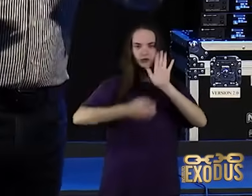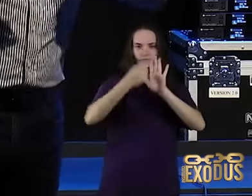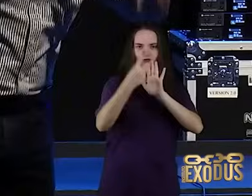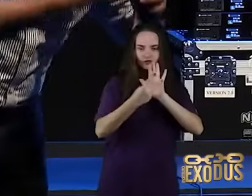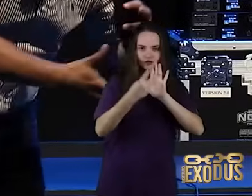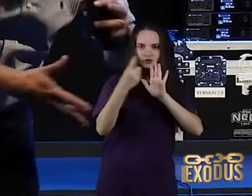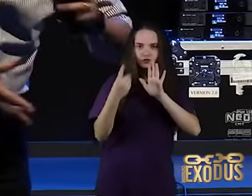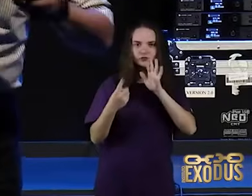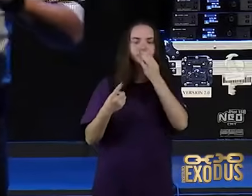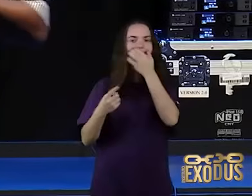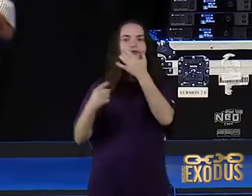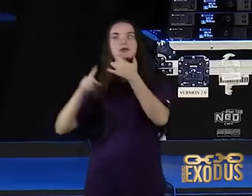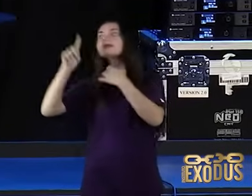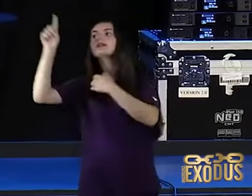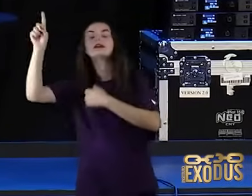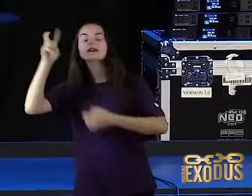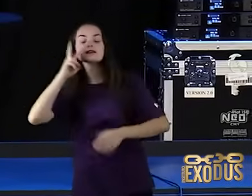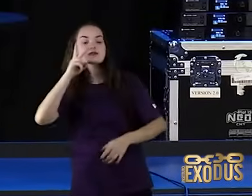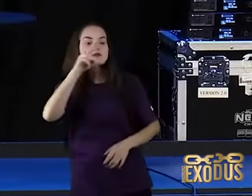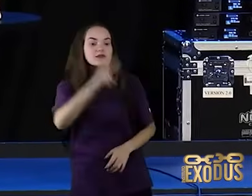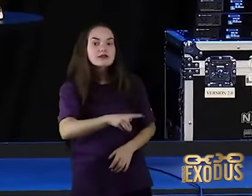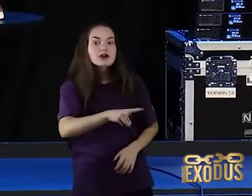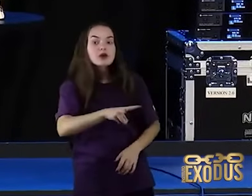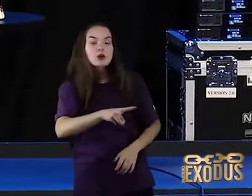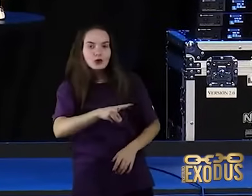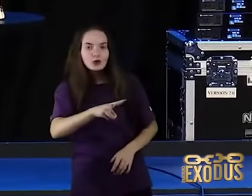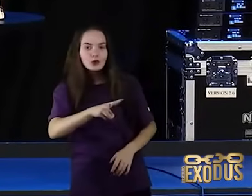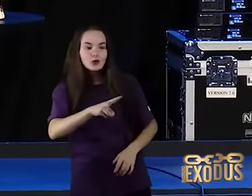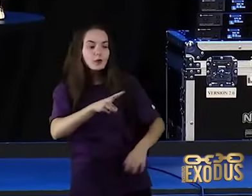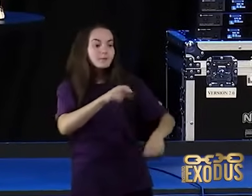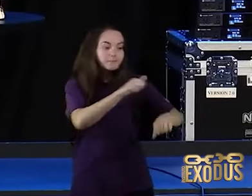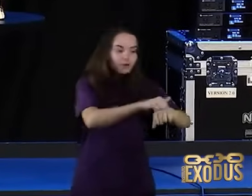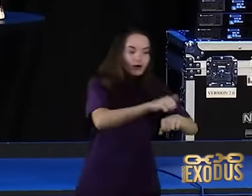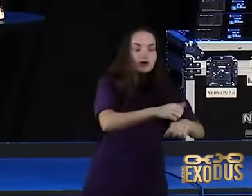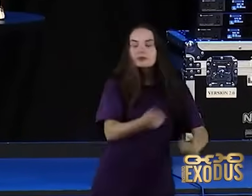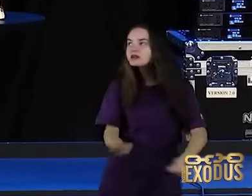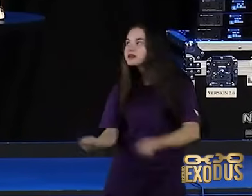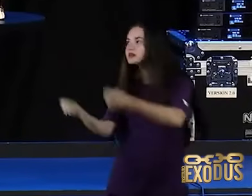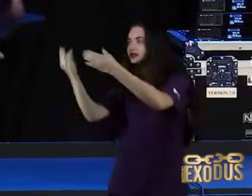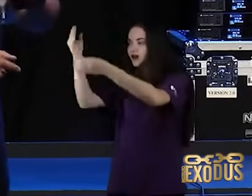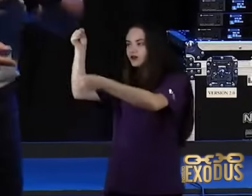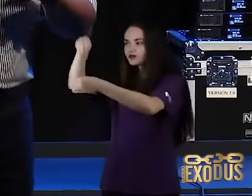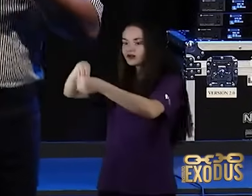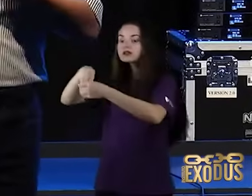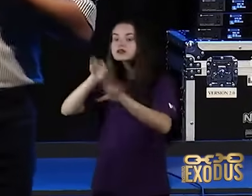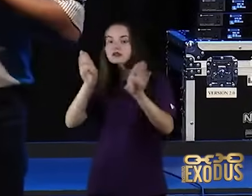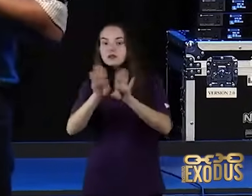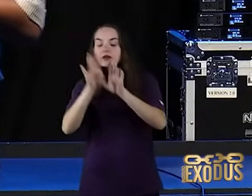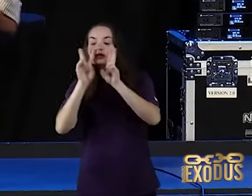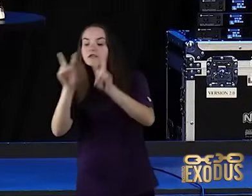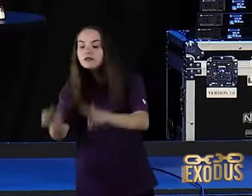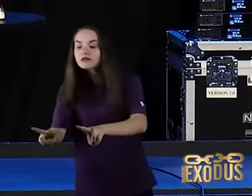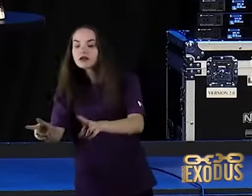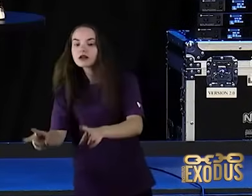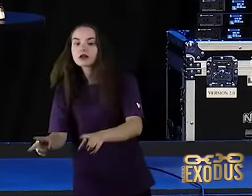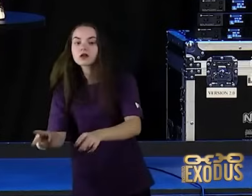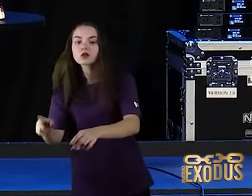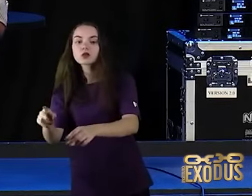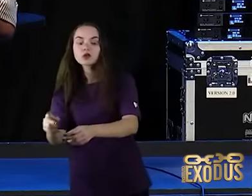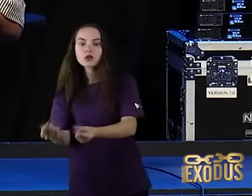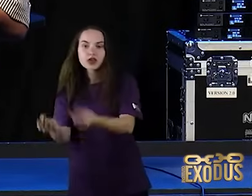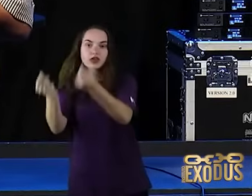tá olhando o pobre entregar a oferta ele tá olhando também o rico entregar a oferta ele tá vendo e o meu futuro